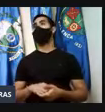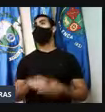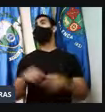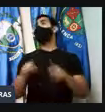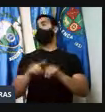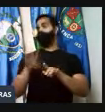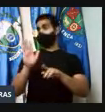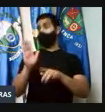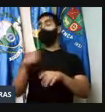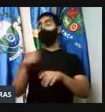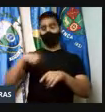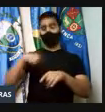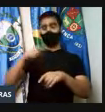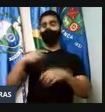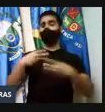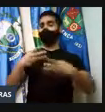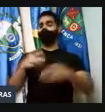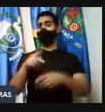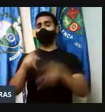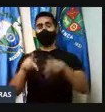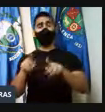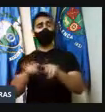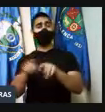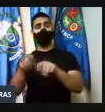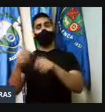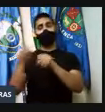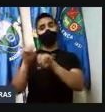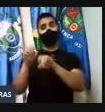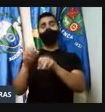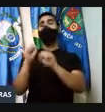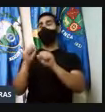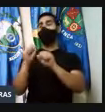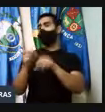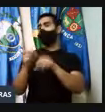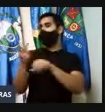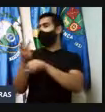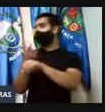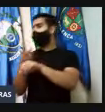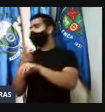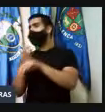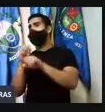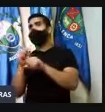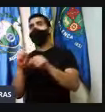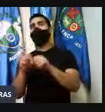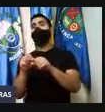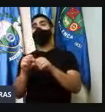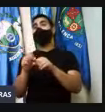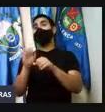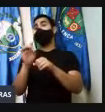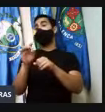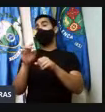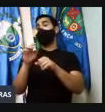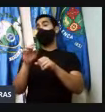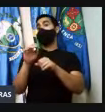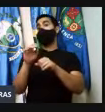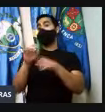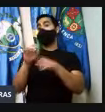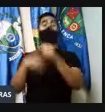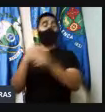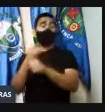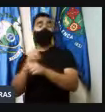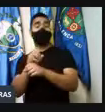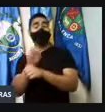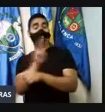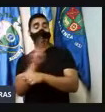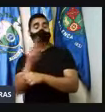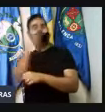Ministério Público, que orientou para que a gente pudesse fazer essa consulta pública, que pode ser virtual no site da prefeitura. Ou seja, a